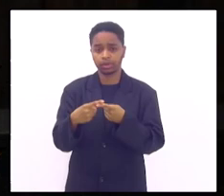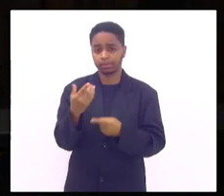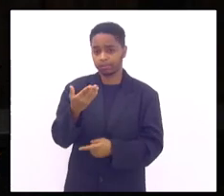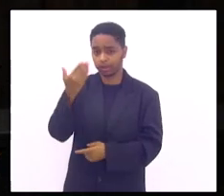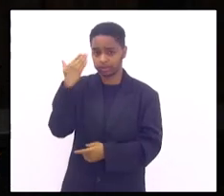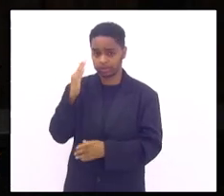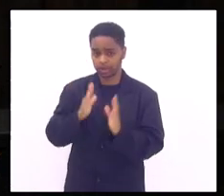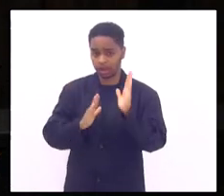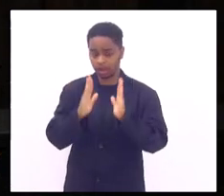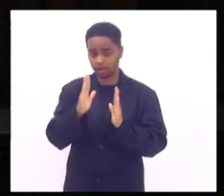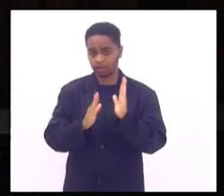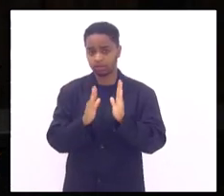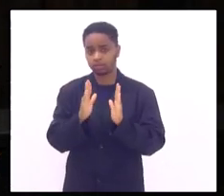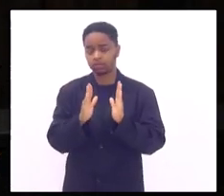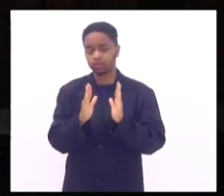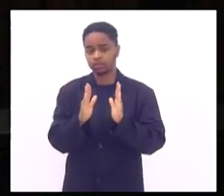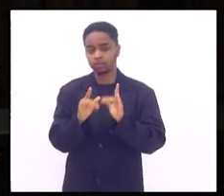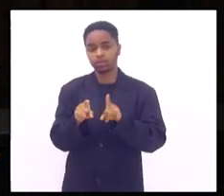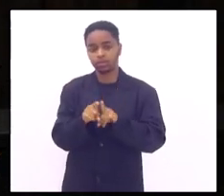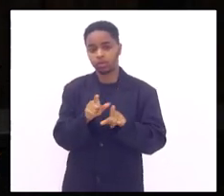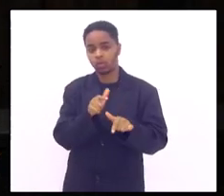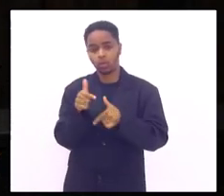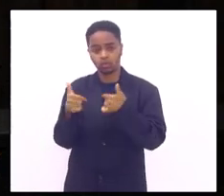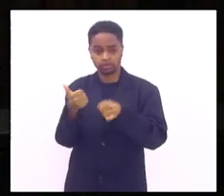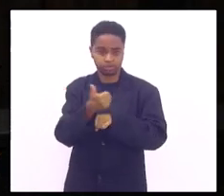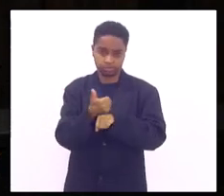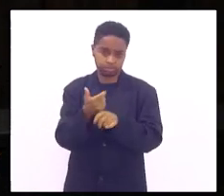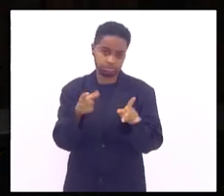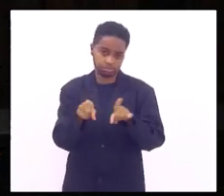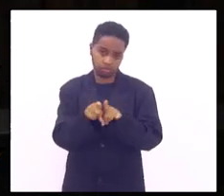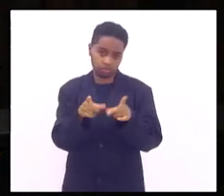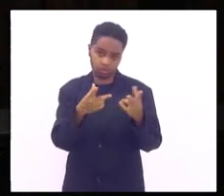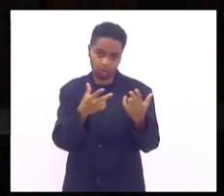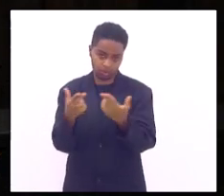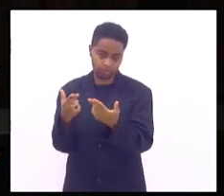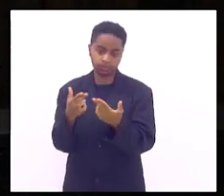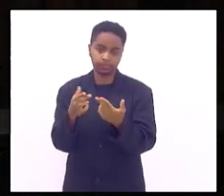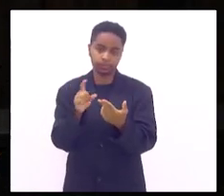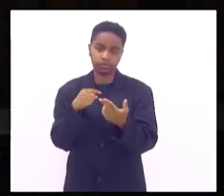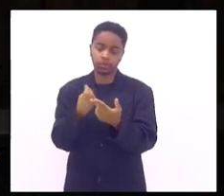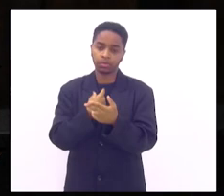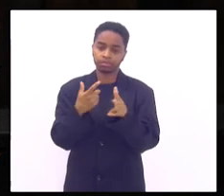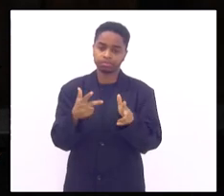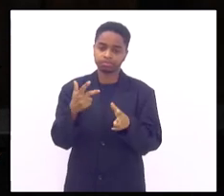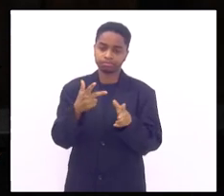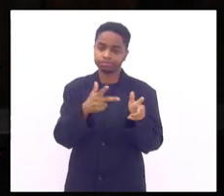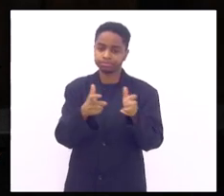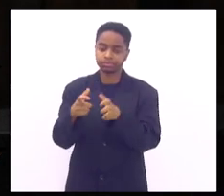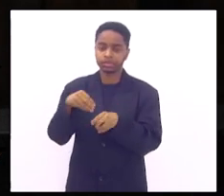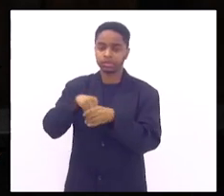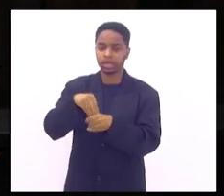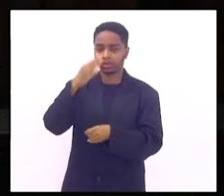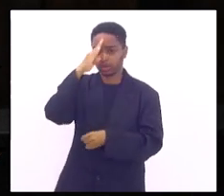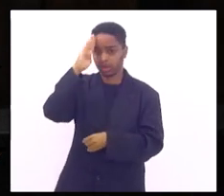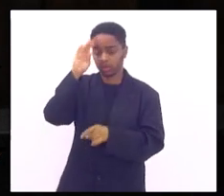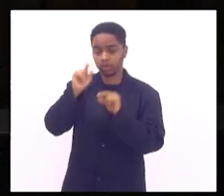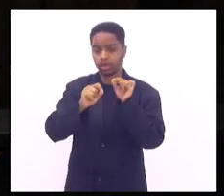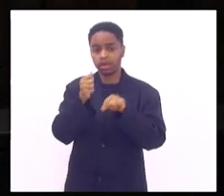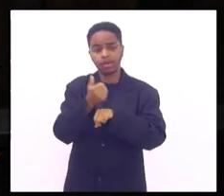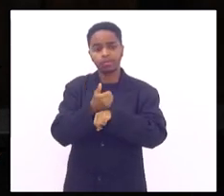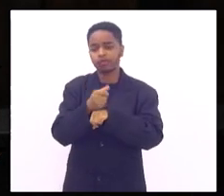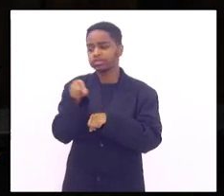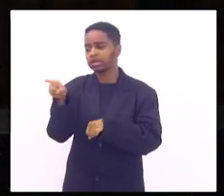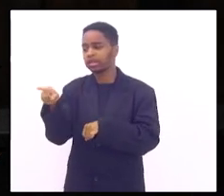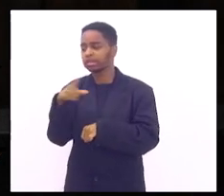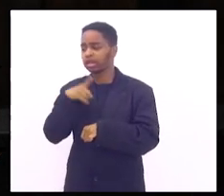passado... e como outras profissões, né, também a gente ouvia na academia, né, não, profissão tal, profissão vai